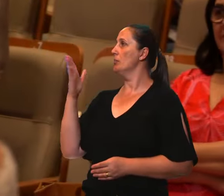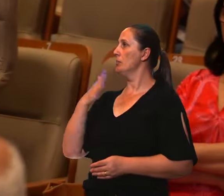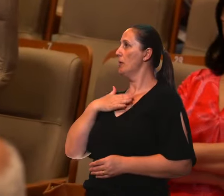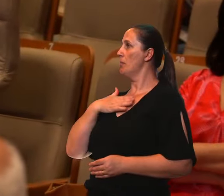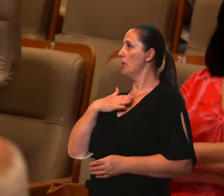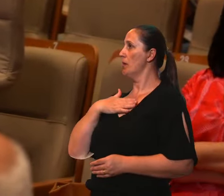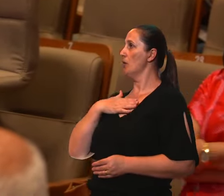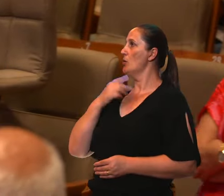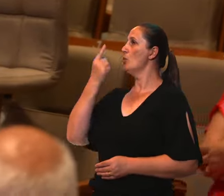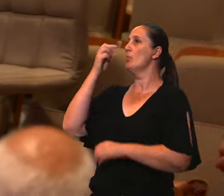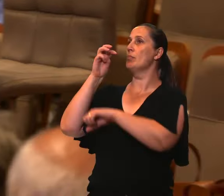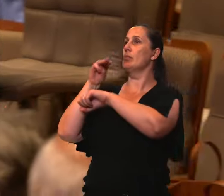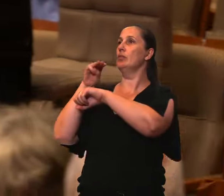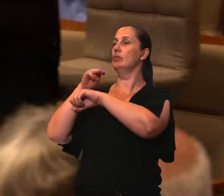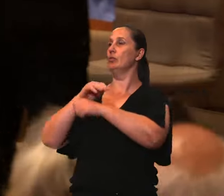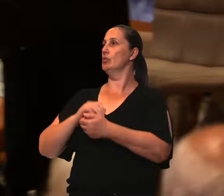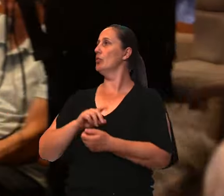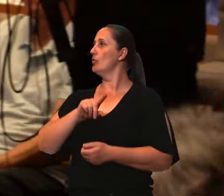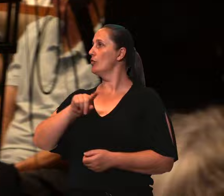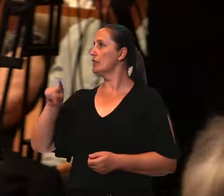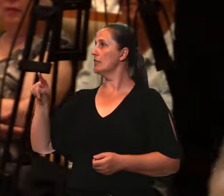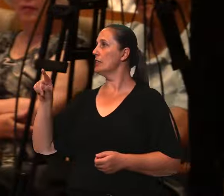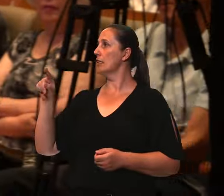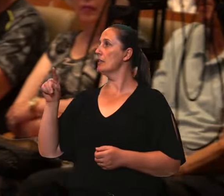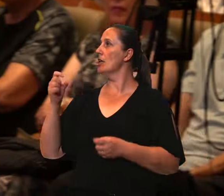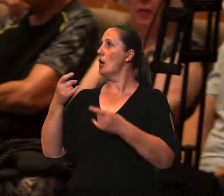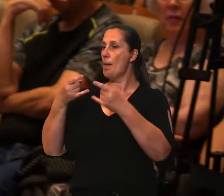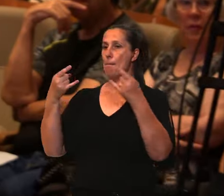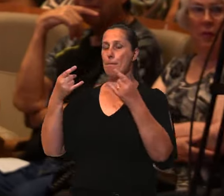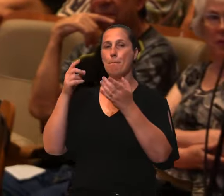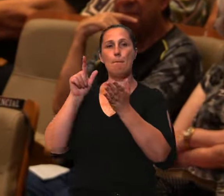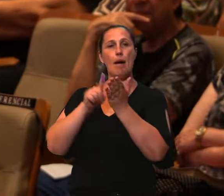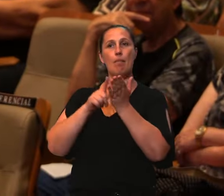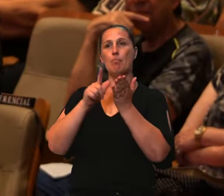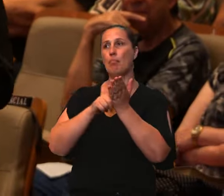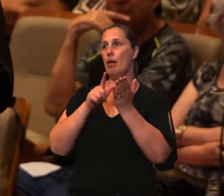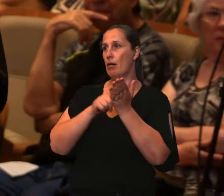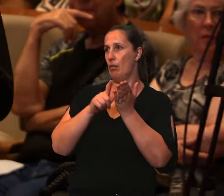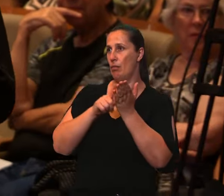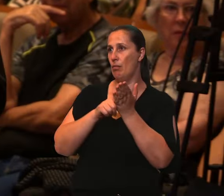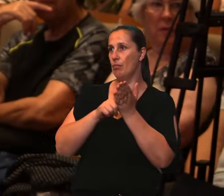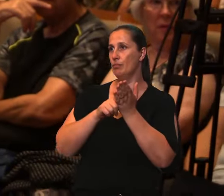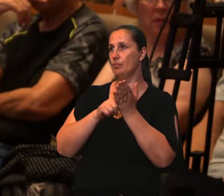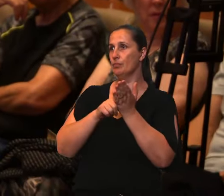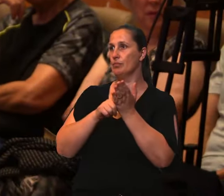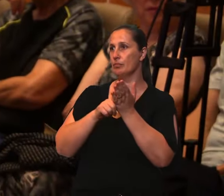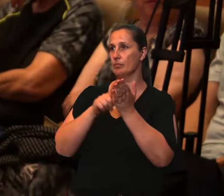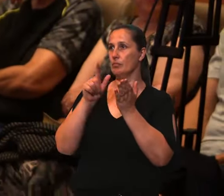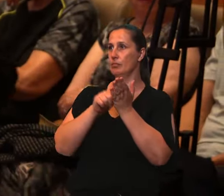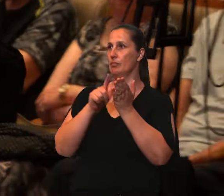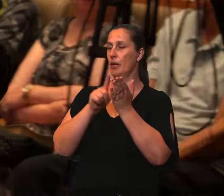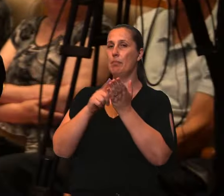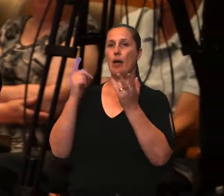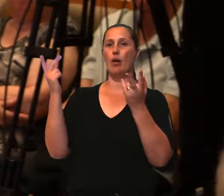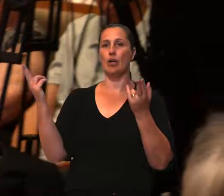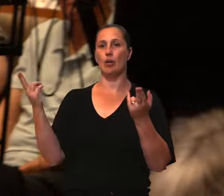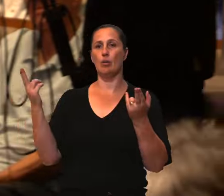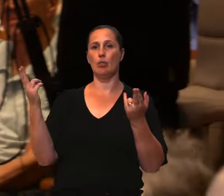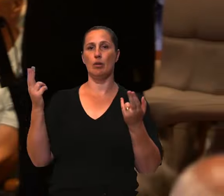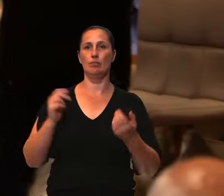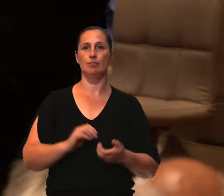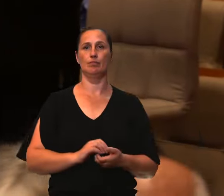um minutinho Vocês estarão recebendo de voluntários aqui da nossa igreja um papel como esse